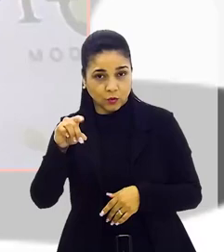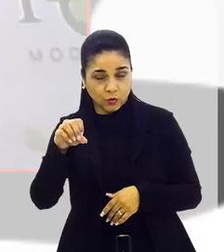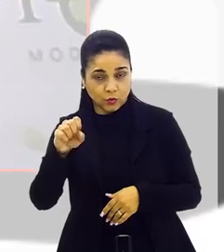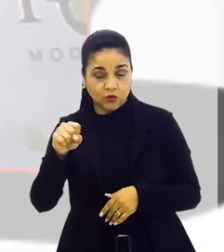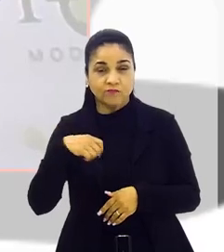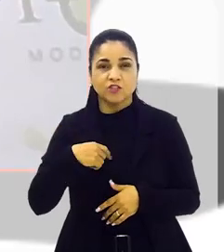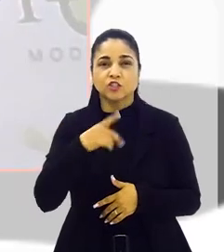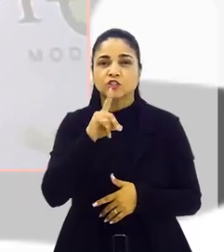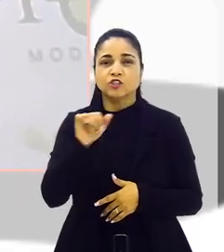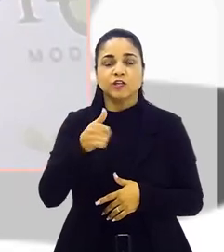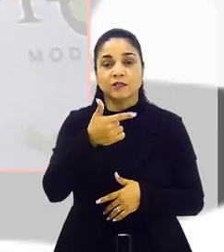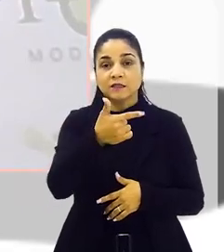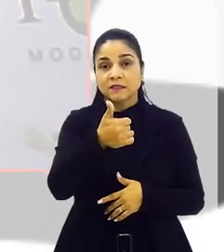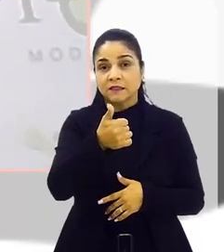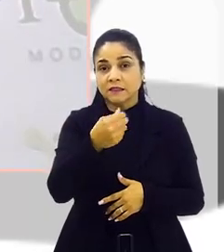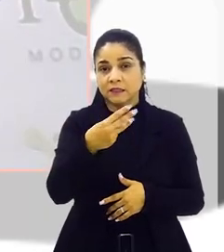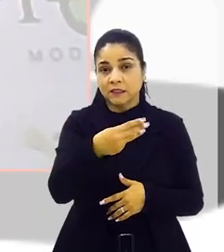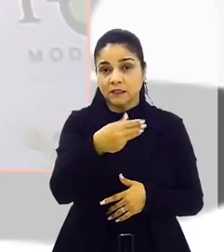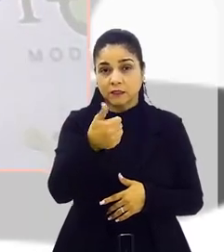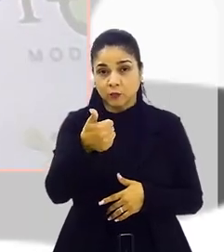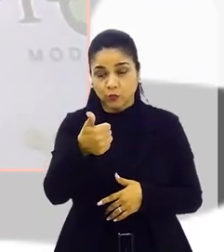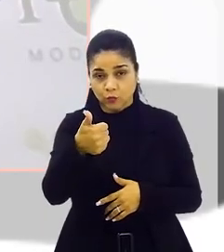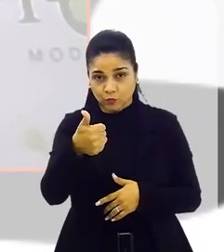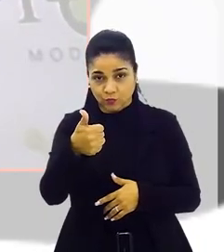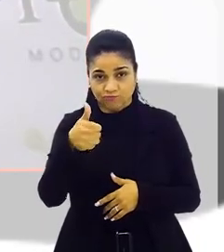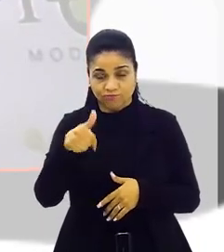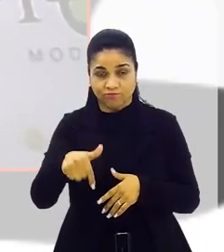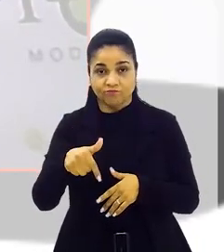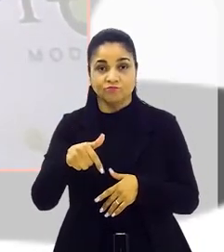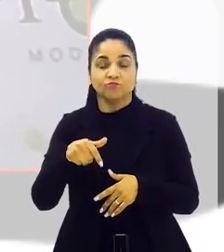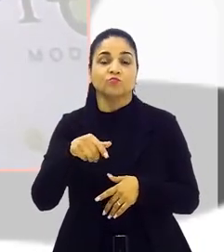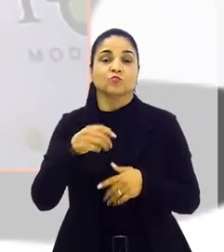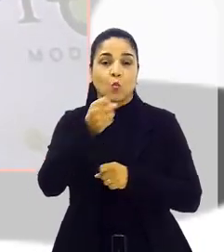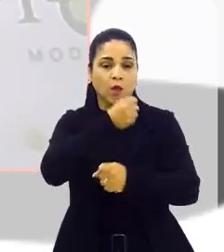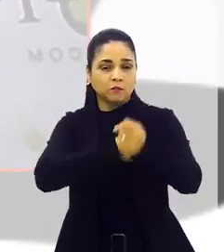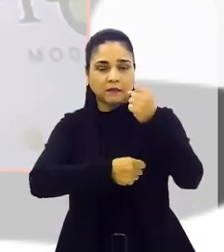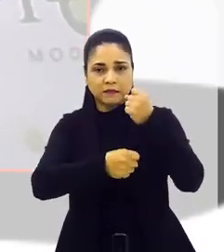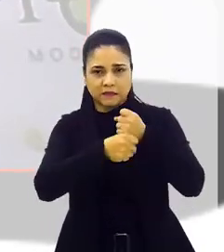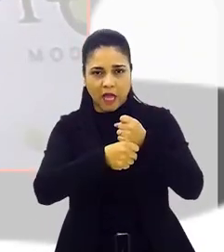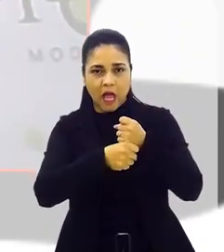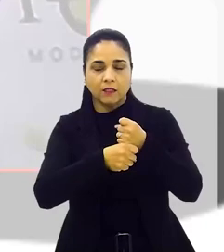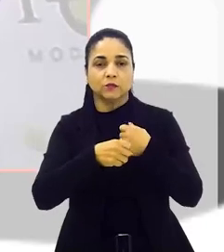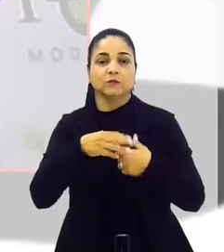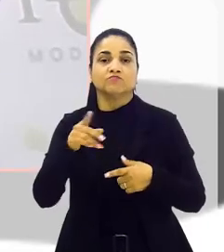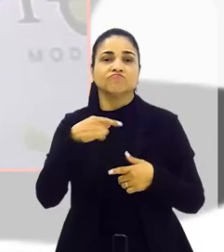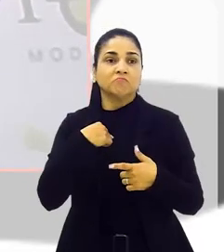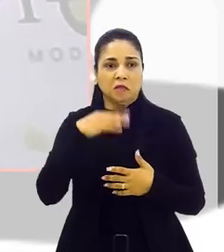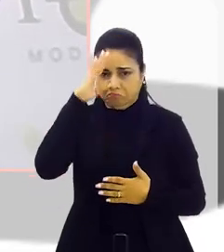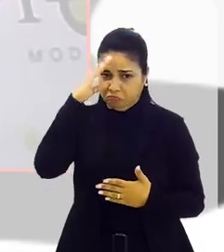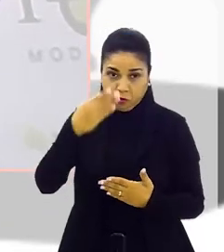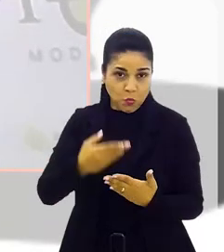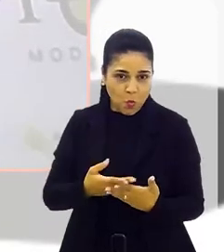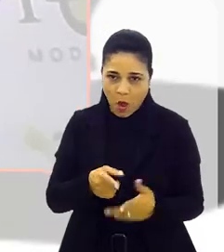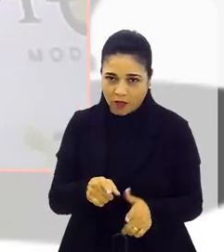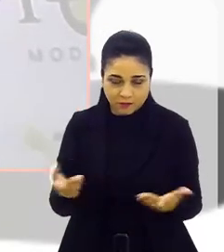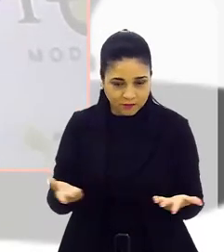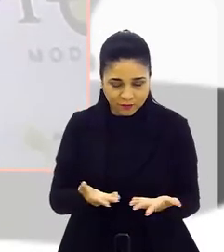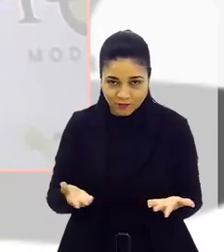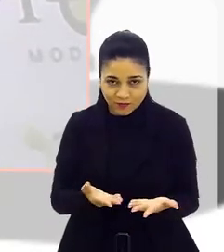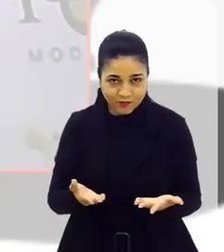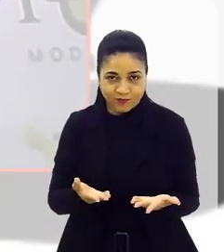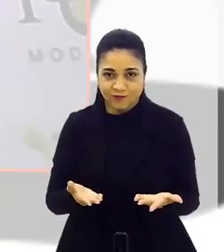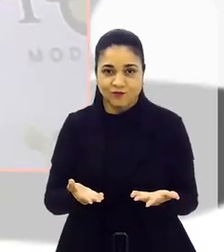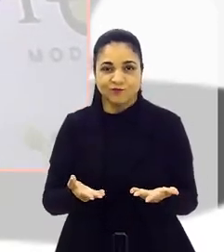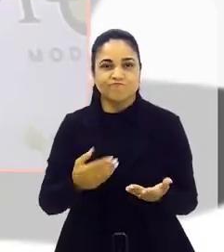de julho do ano passado. E foi maravilhoso, foi assim, espetacular. Muita gente não acreditava, como ainda